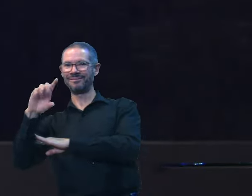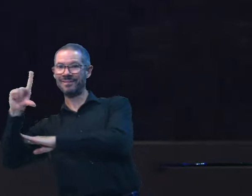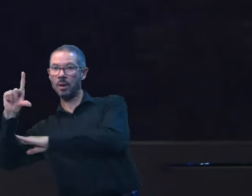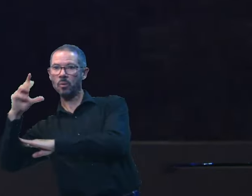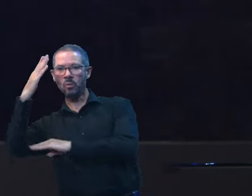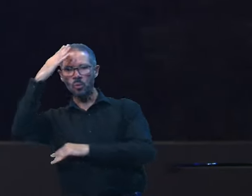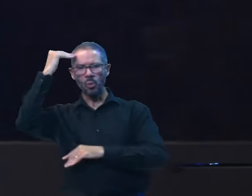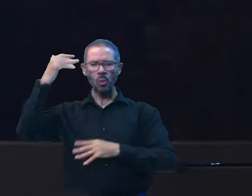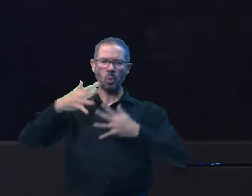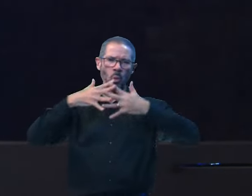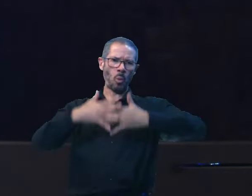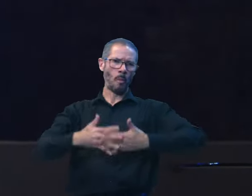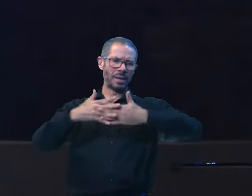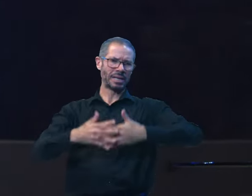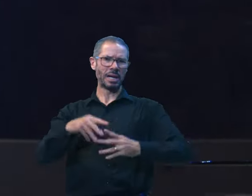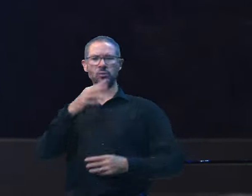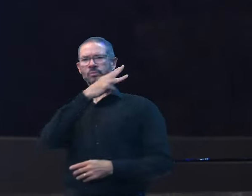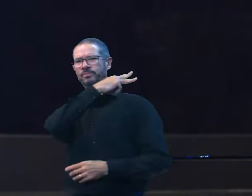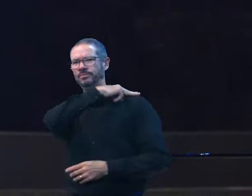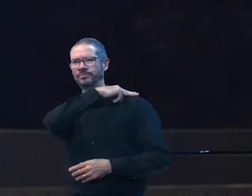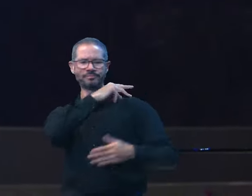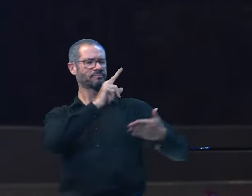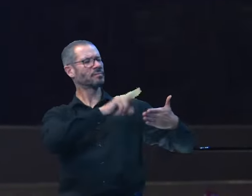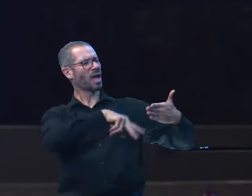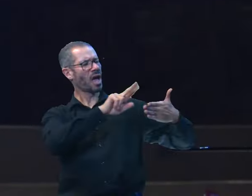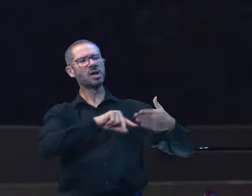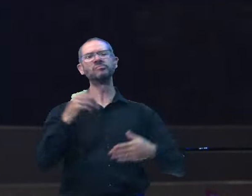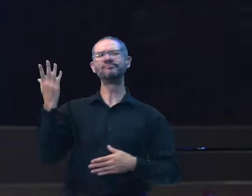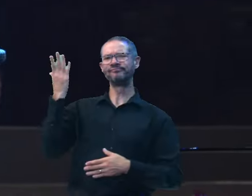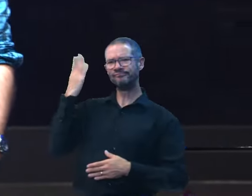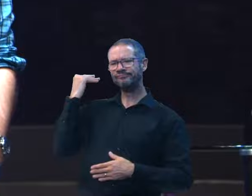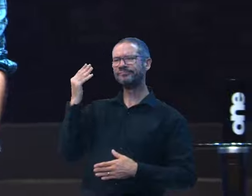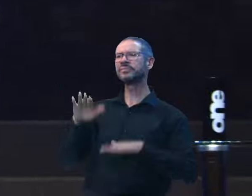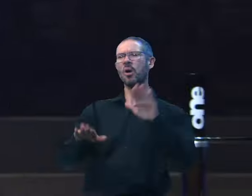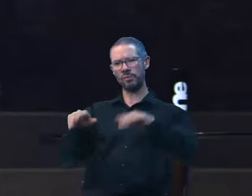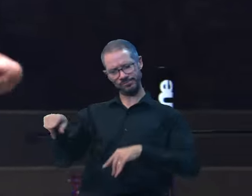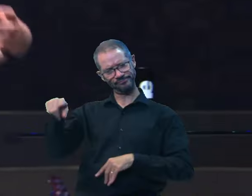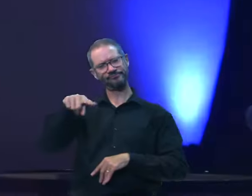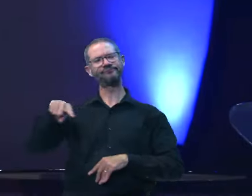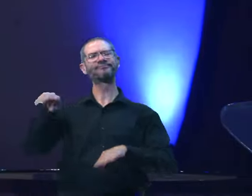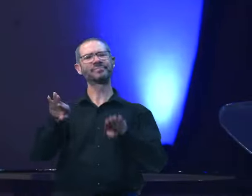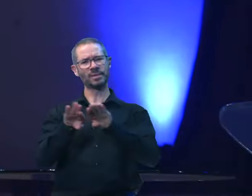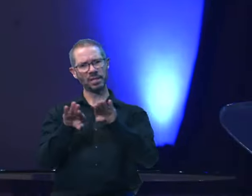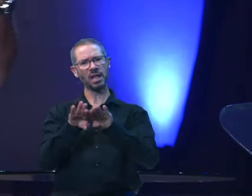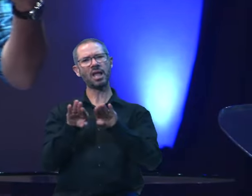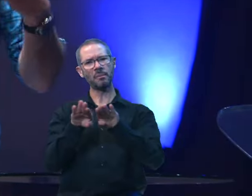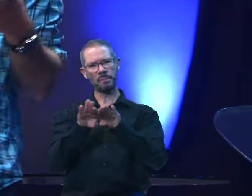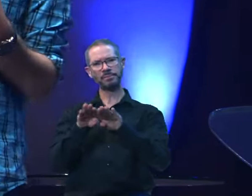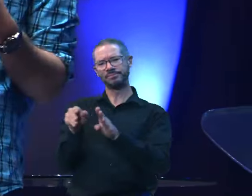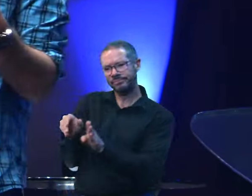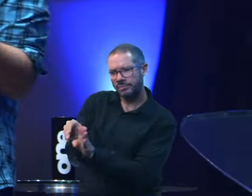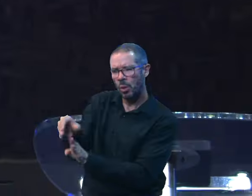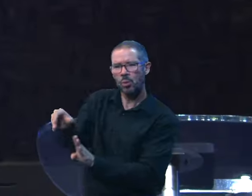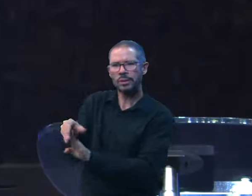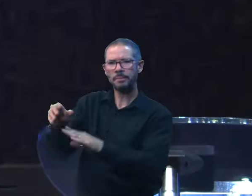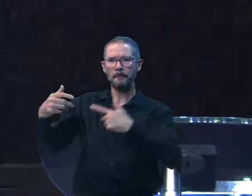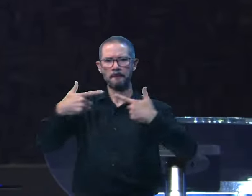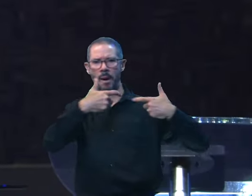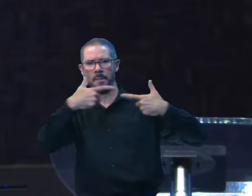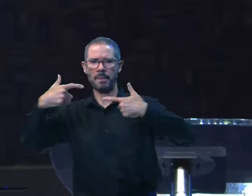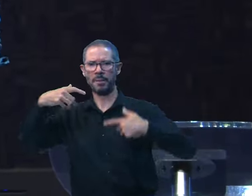Eu lembro que eu li lá no ensino médio. Talvez você tenha lido também. Mas ele é conselhos de guerra a um